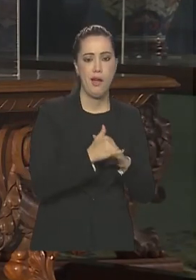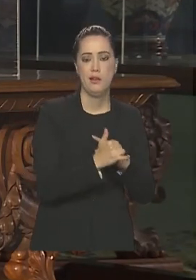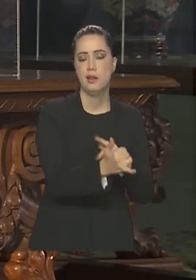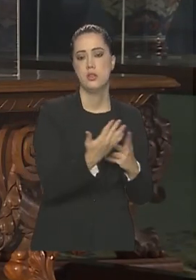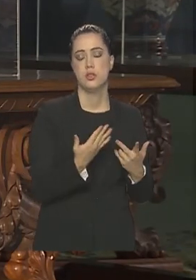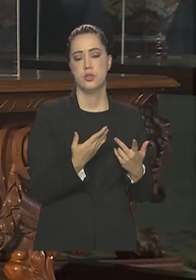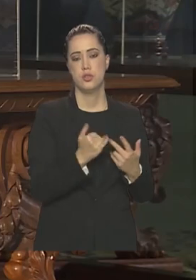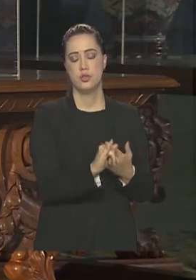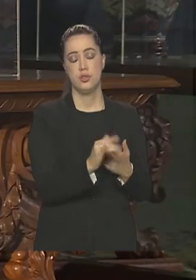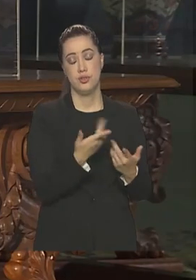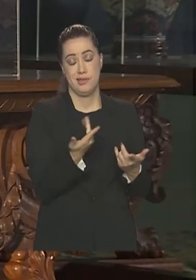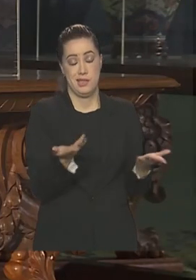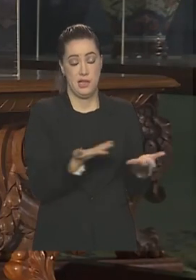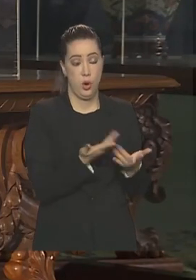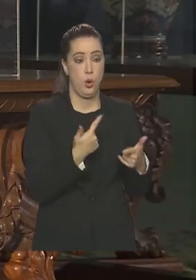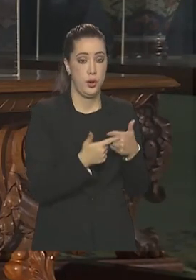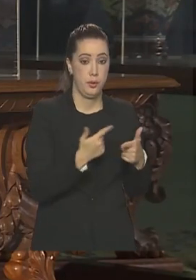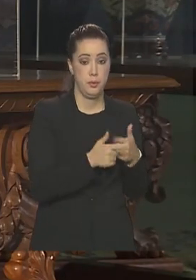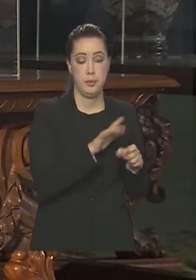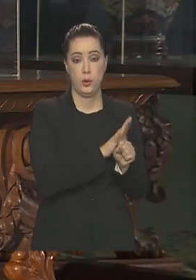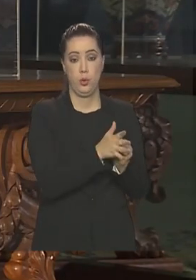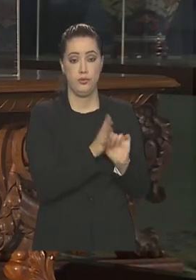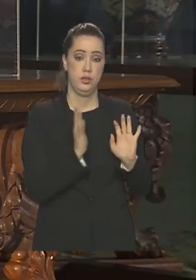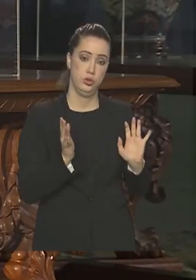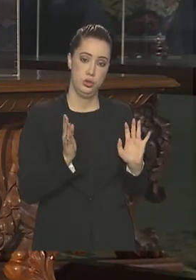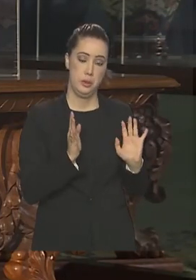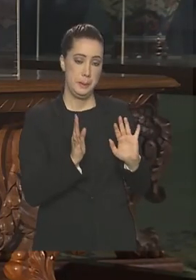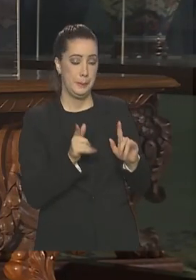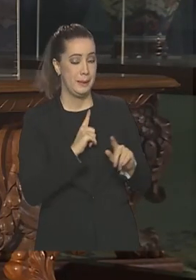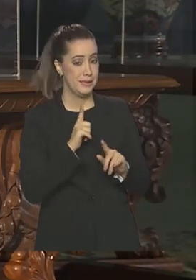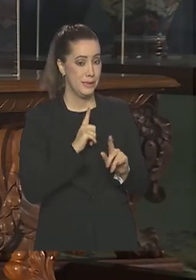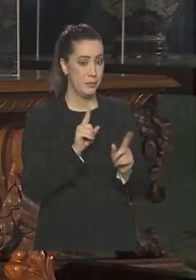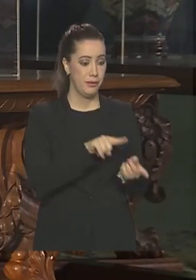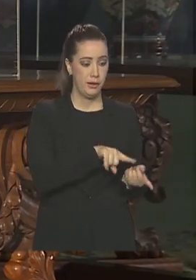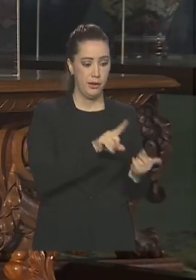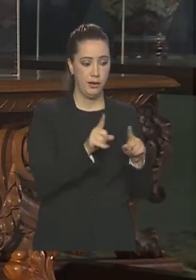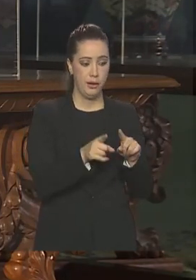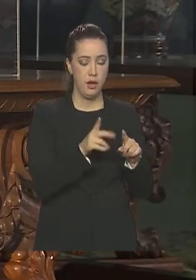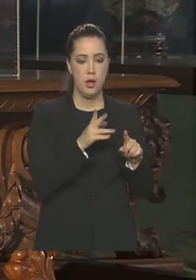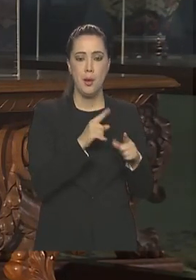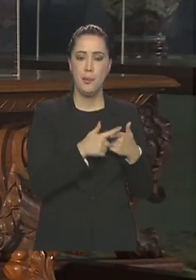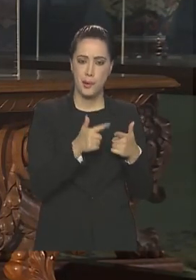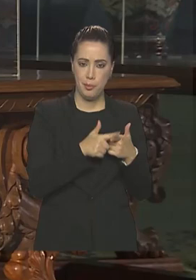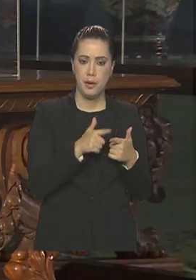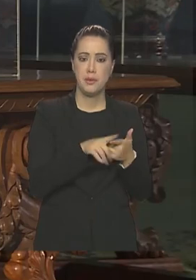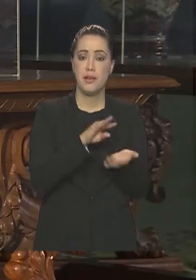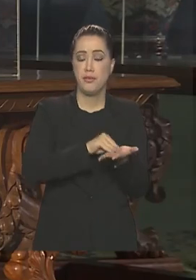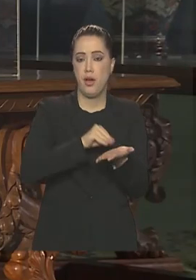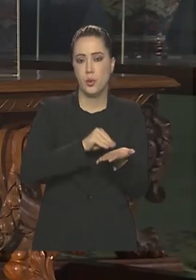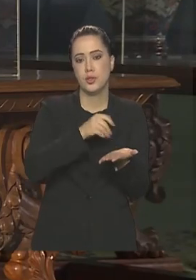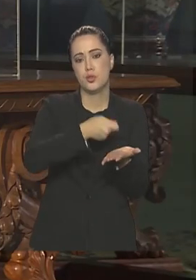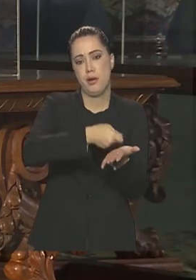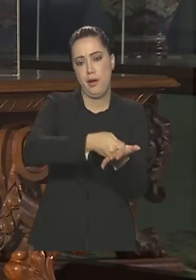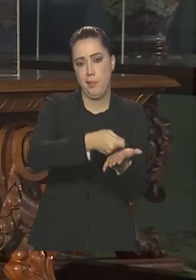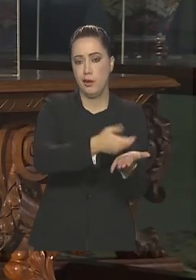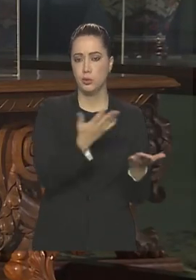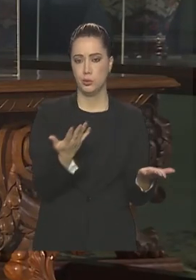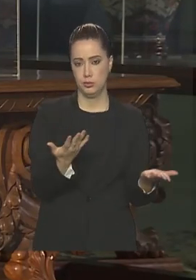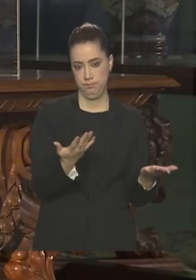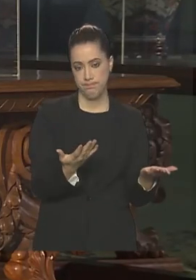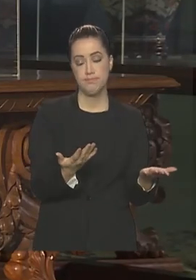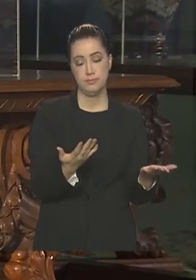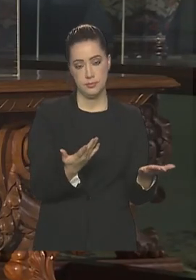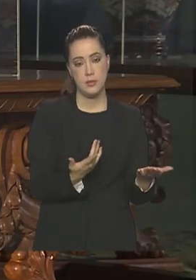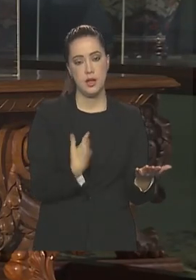elétrica cortado. Mas isso, naturalmente, também tem um efeito sobre a inadimplência. E é exatamente nesse ponto,